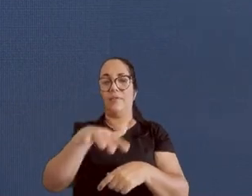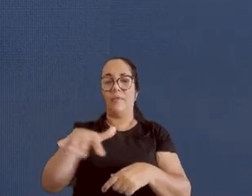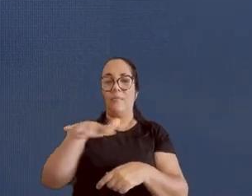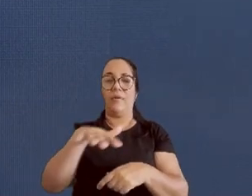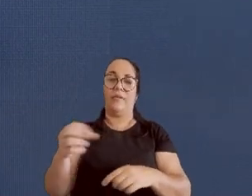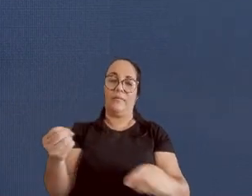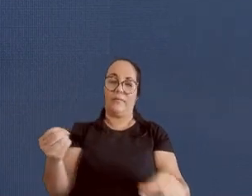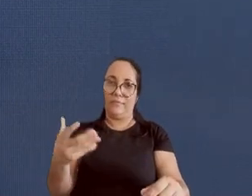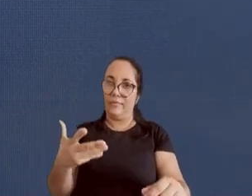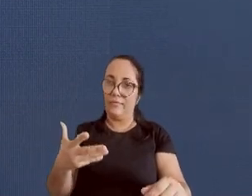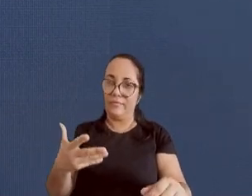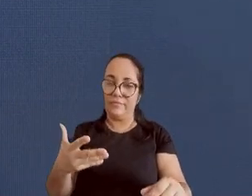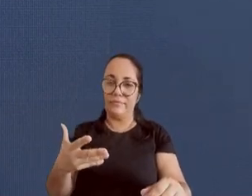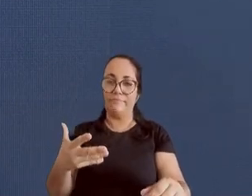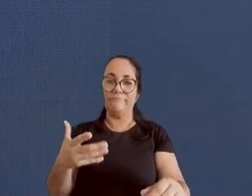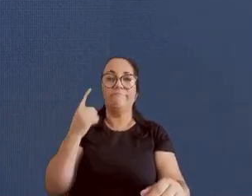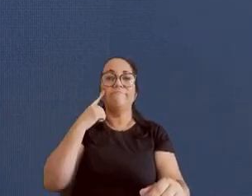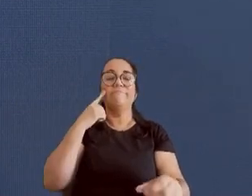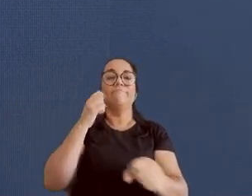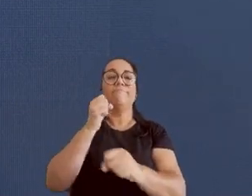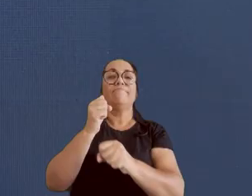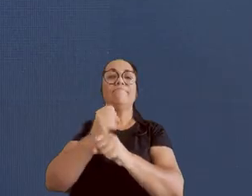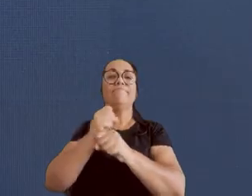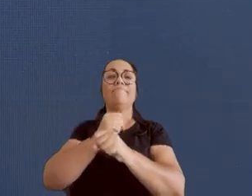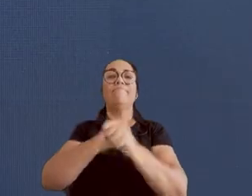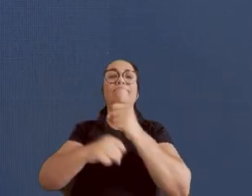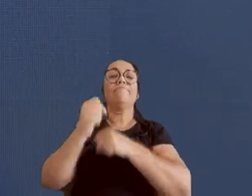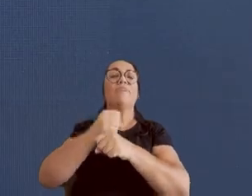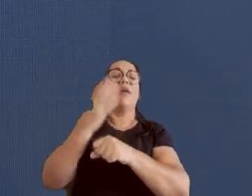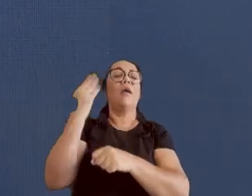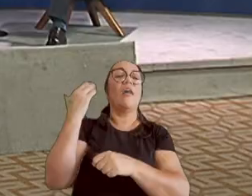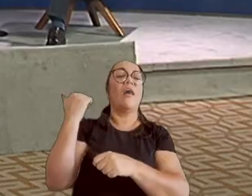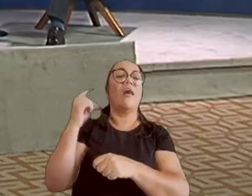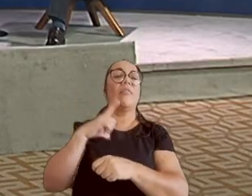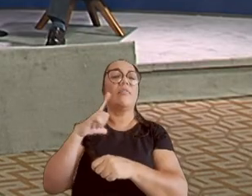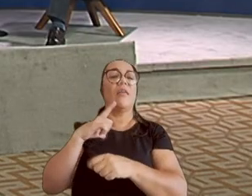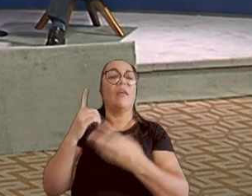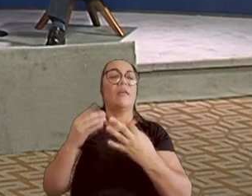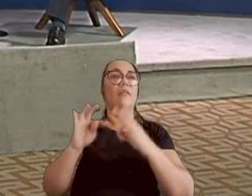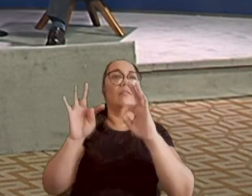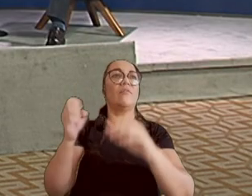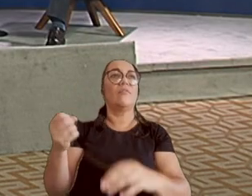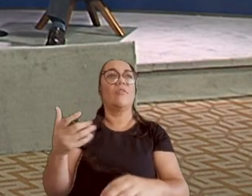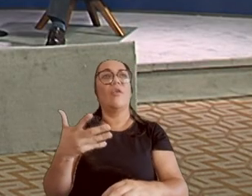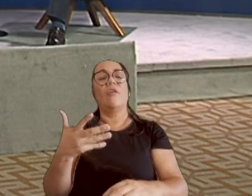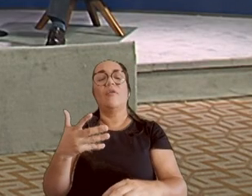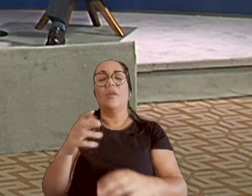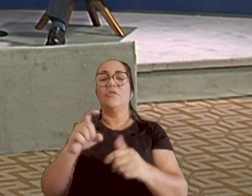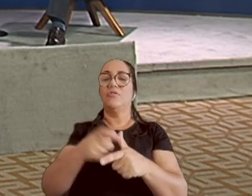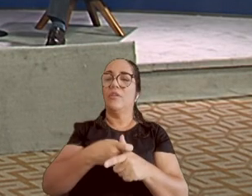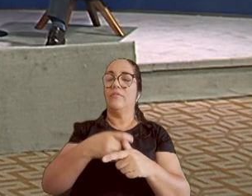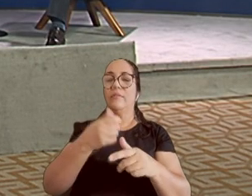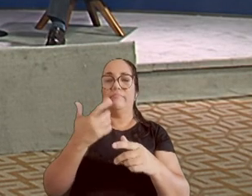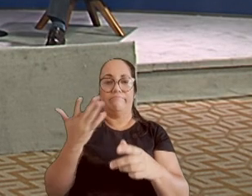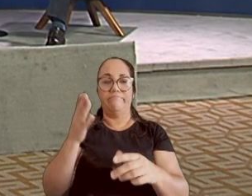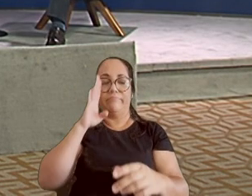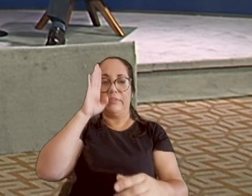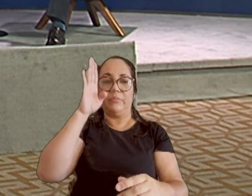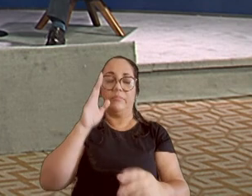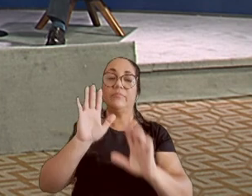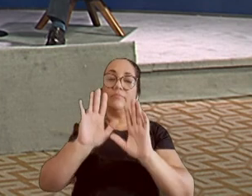a gente viu nos últimos anos um pouco mais de sofisticação quando a gente pensa em instrumentos de dívida eu diria principalmente é mas me parece ainda